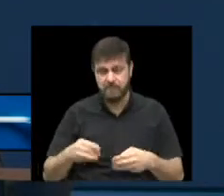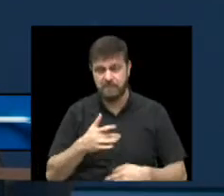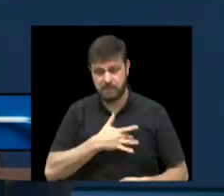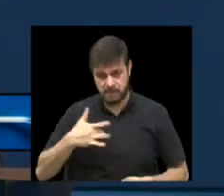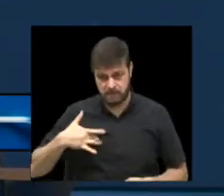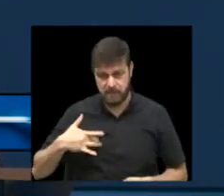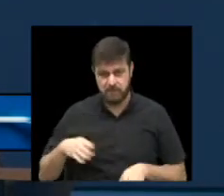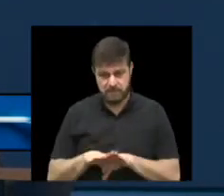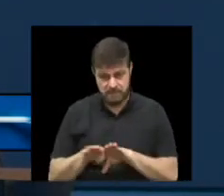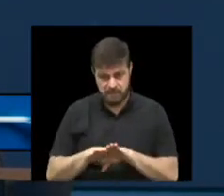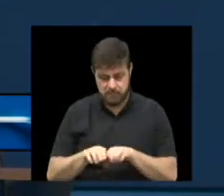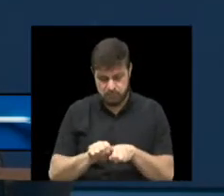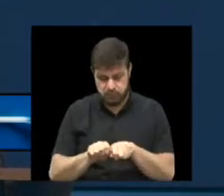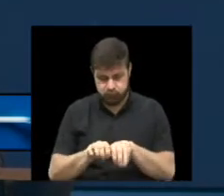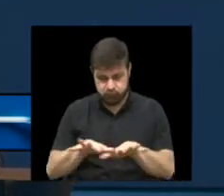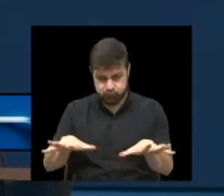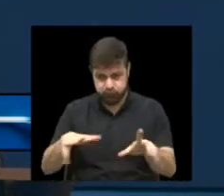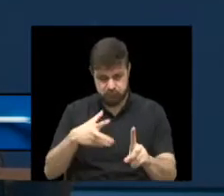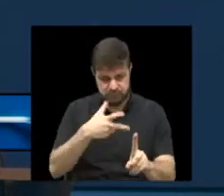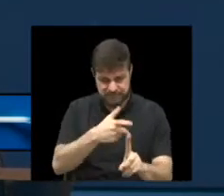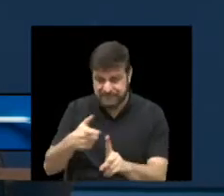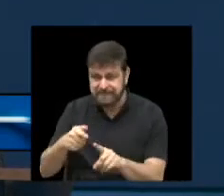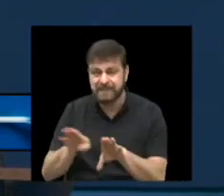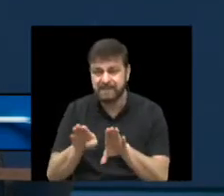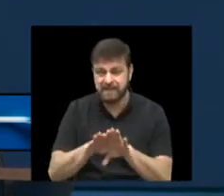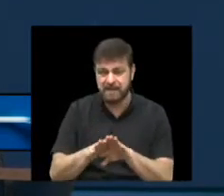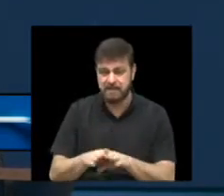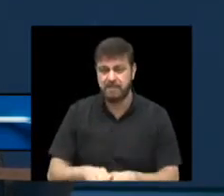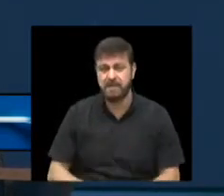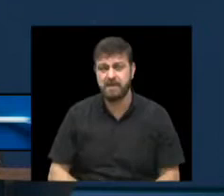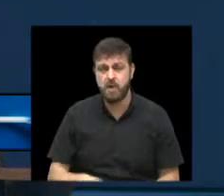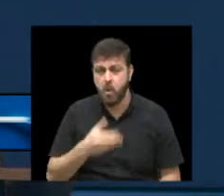ampliou a vacinação para os meninos, que antes era